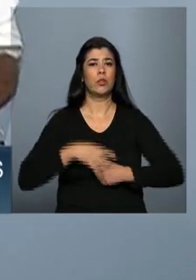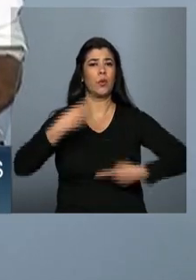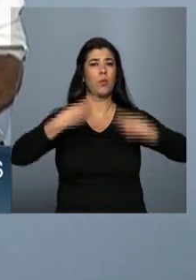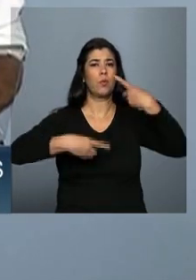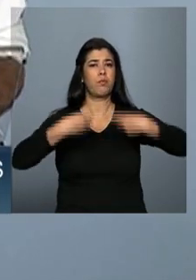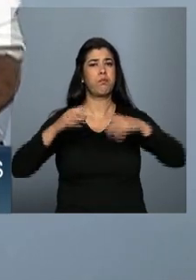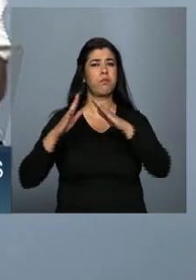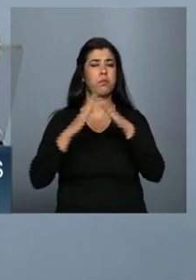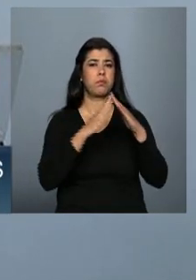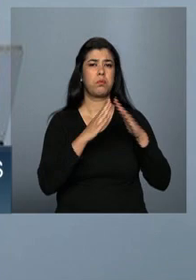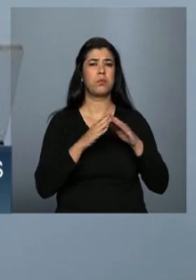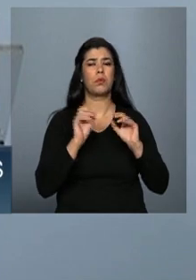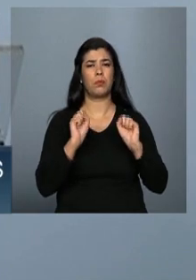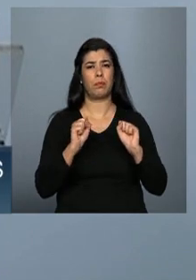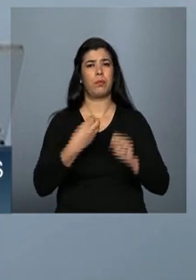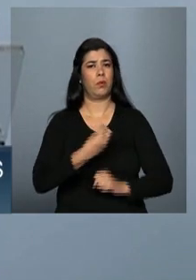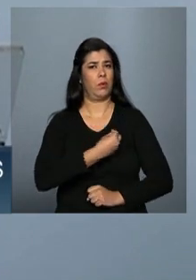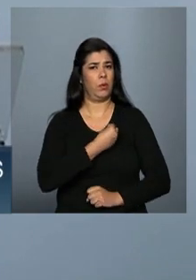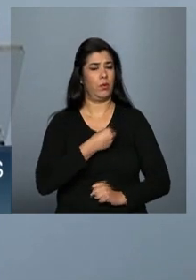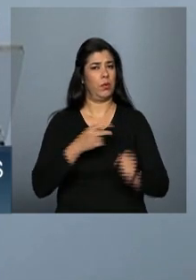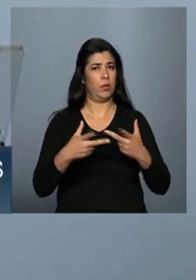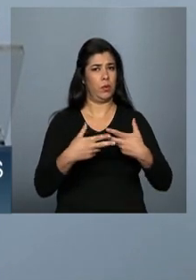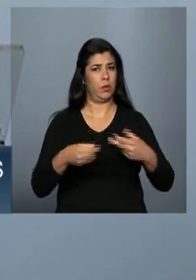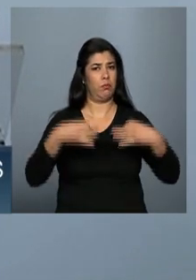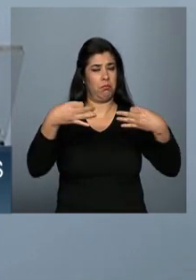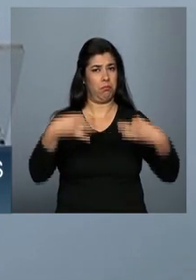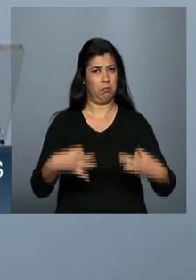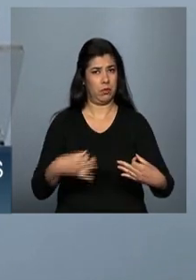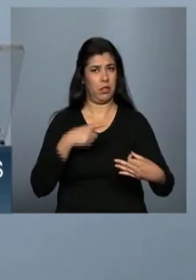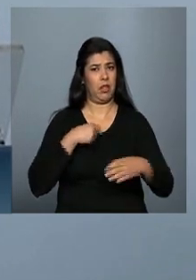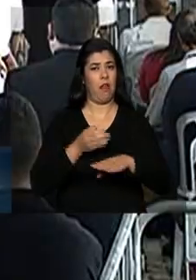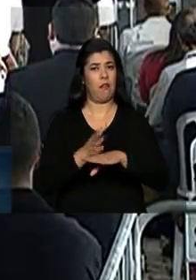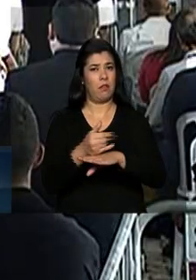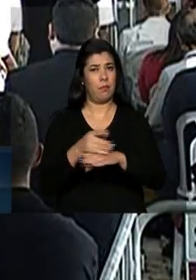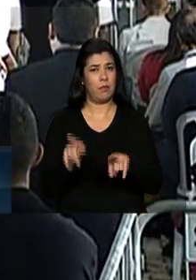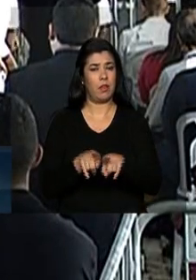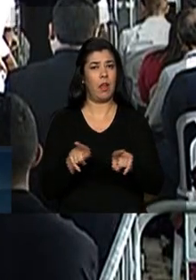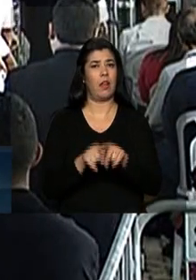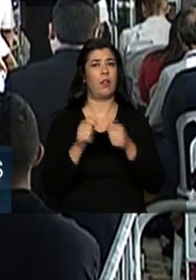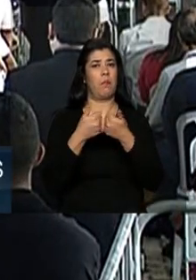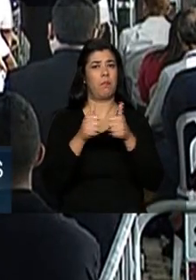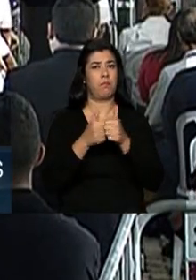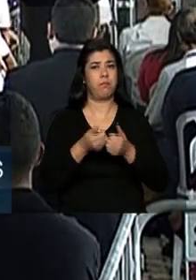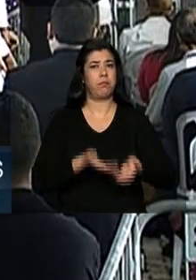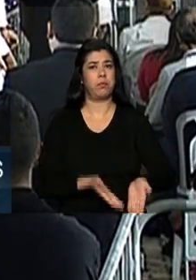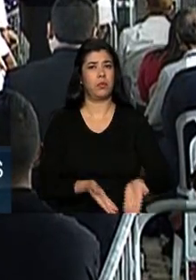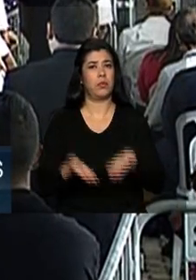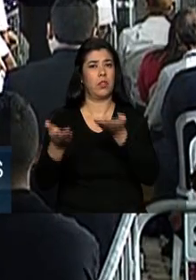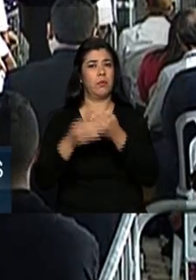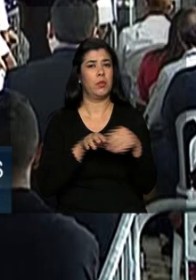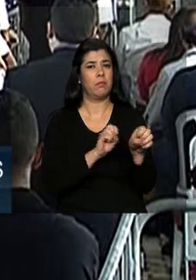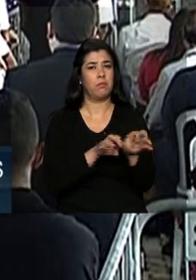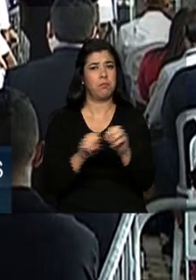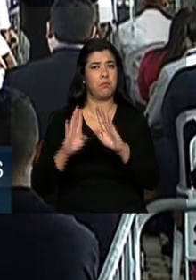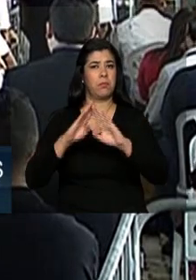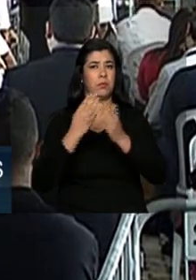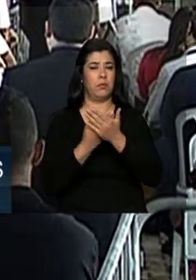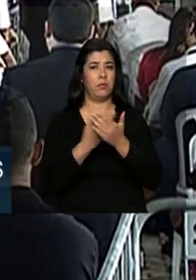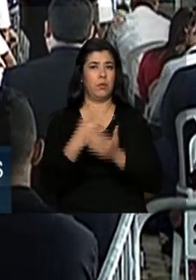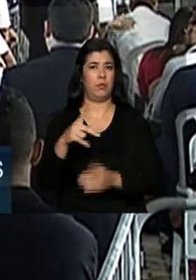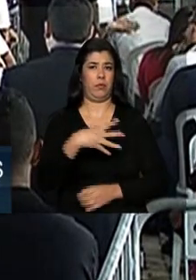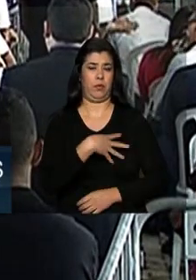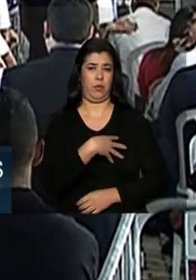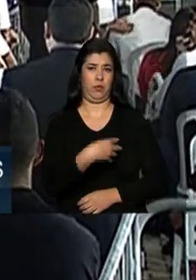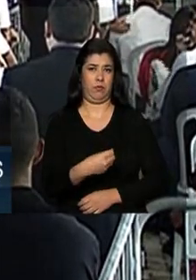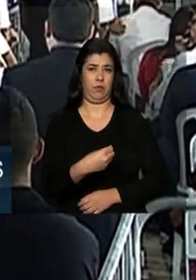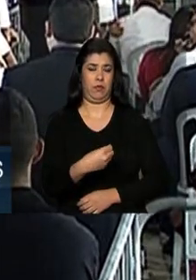podem viver em condições dignas, com acessibilidade, com transporte de mais qualidade, com ensino para os seus filhos. E só um último